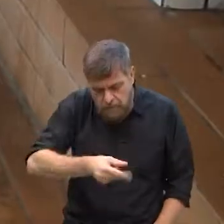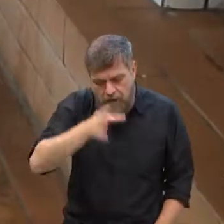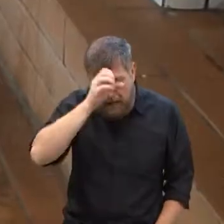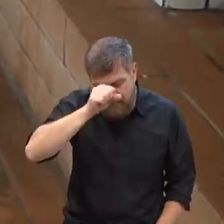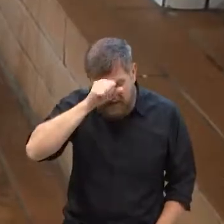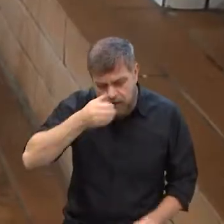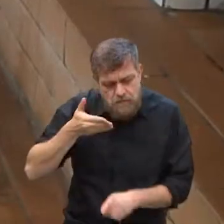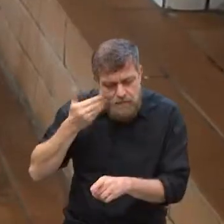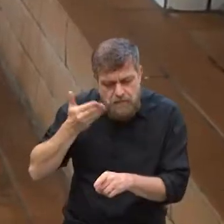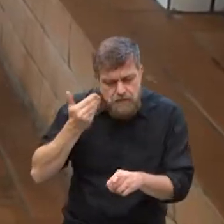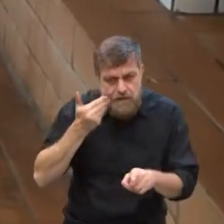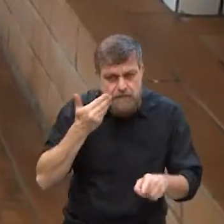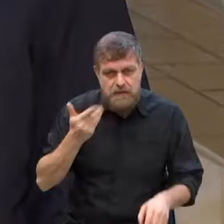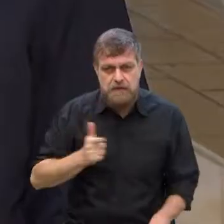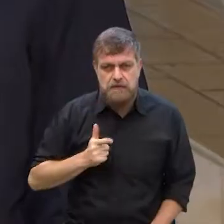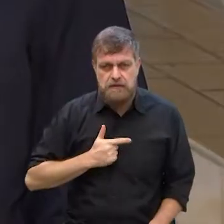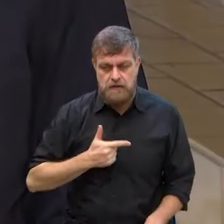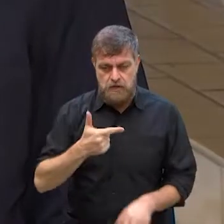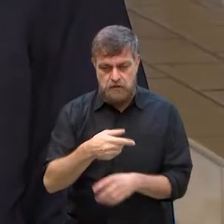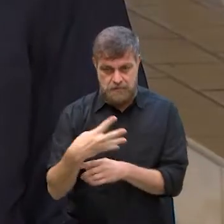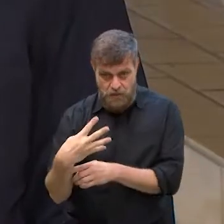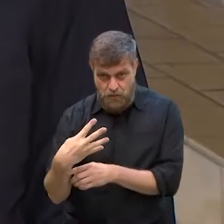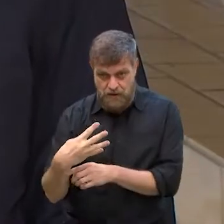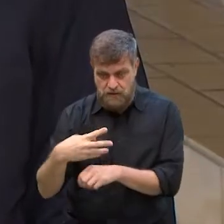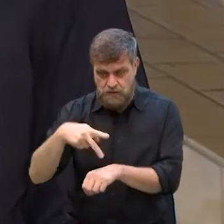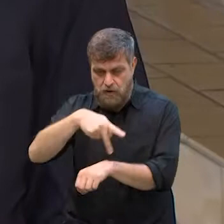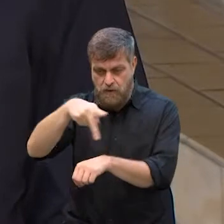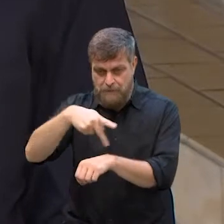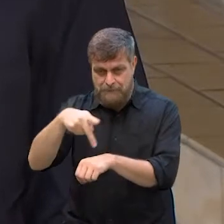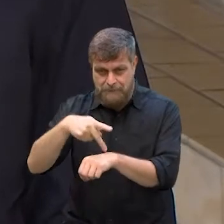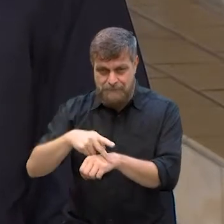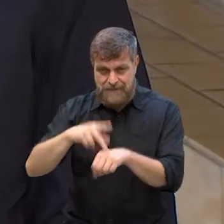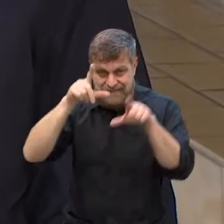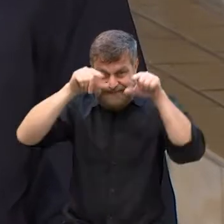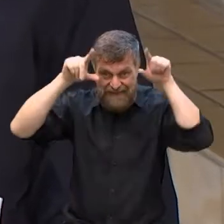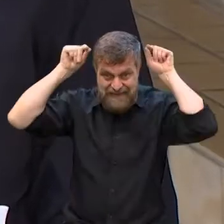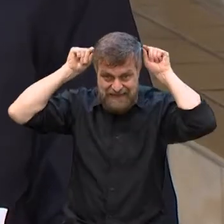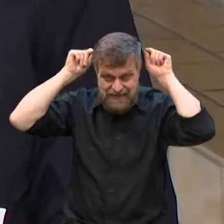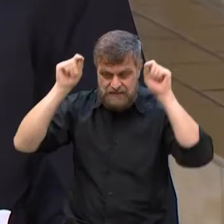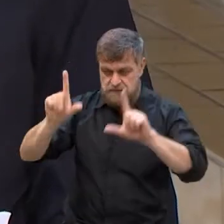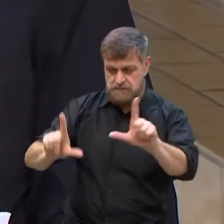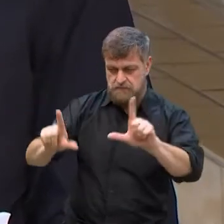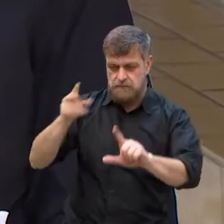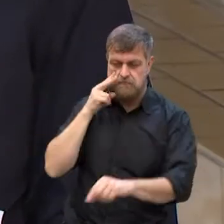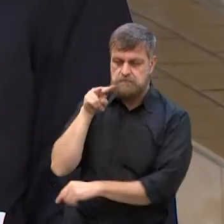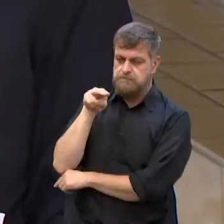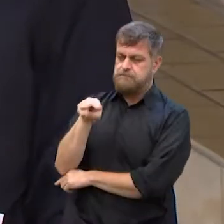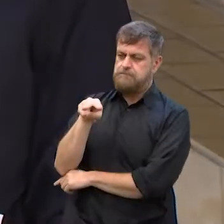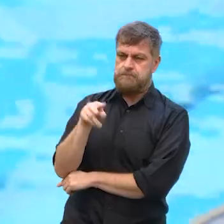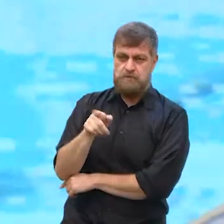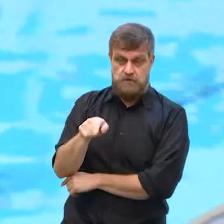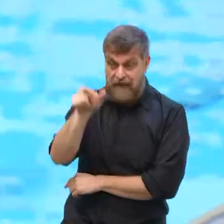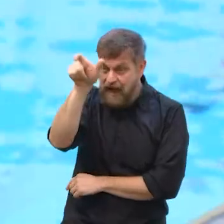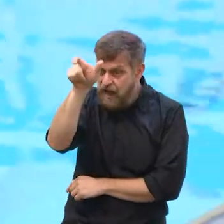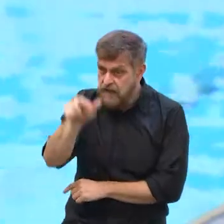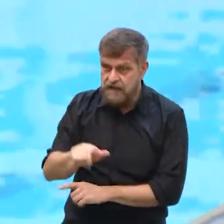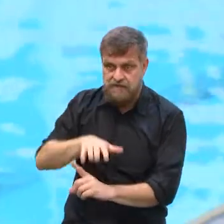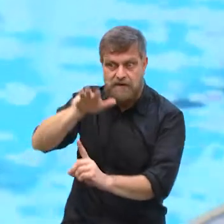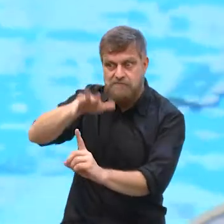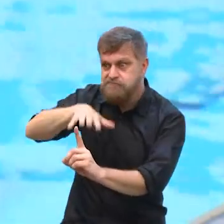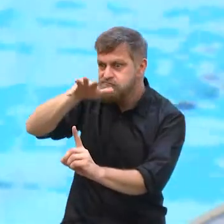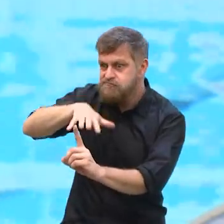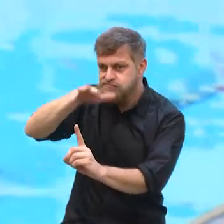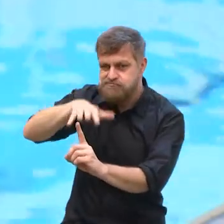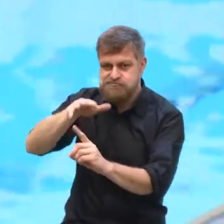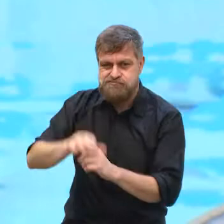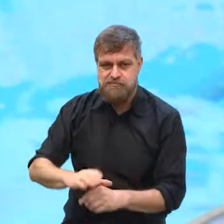Você já citou 2004 aqui em Atenas, que você viu o Clodoaldo Silva. Você já deu entrevista que ele é o seu ídolo e você teve